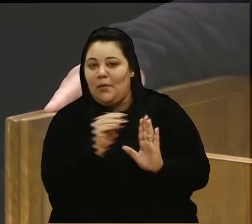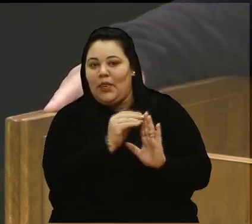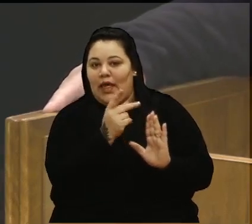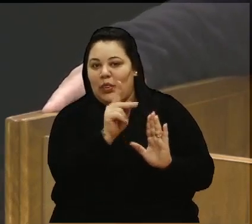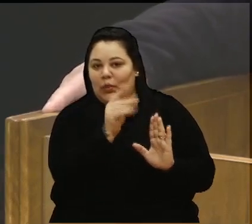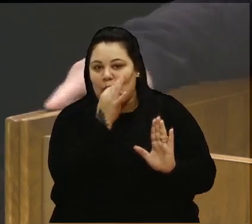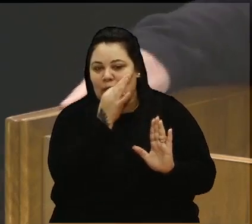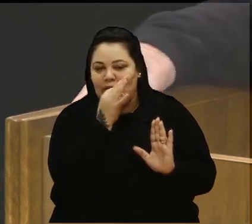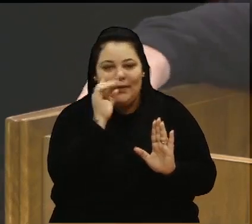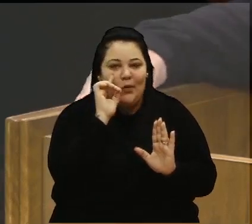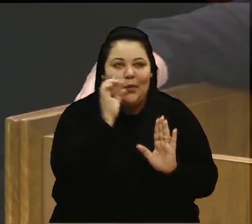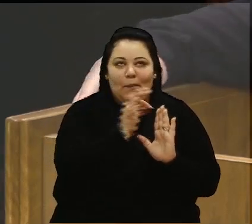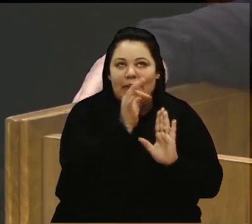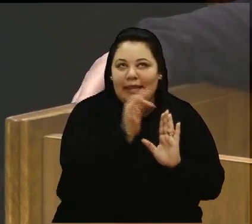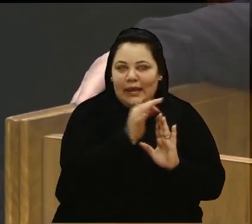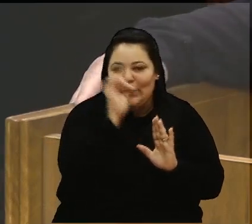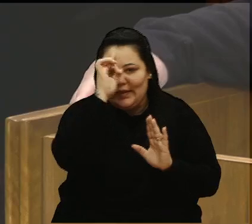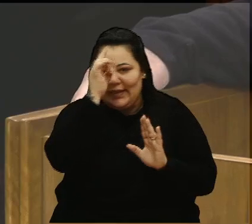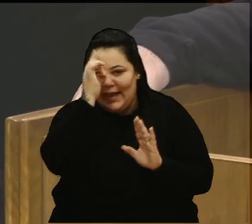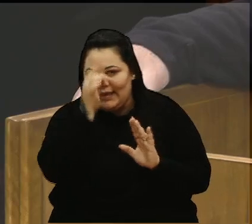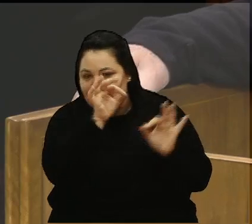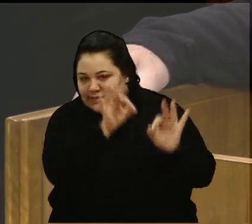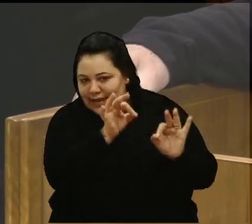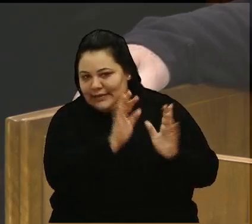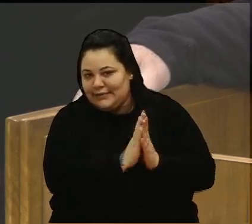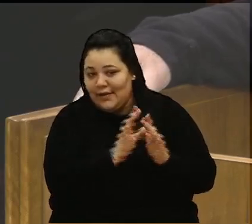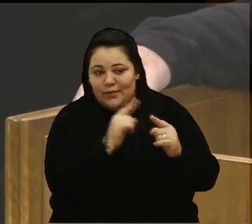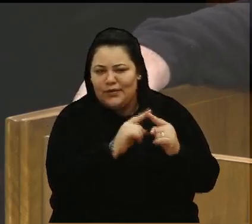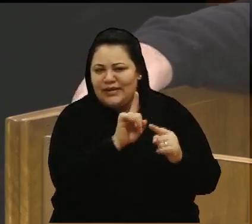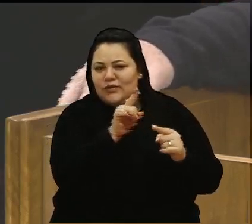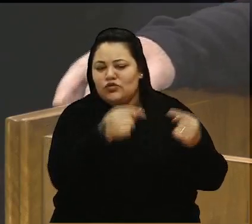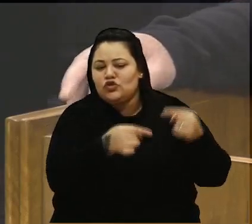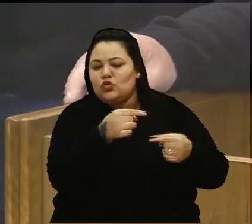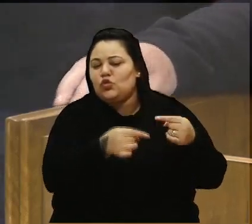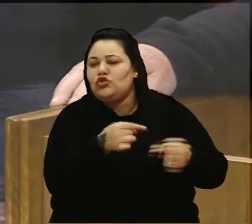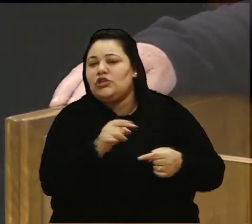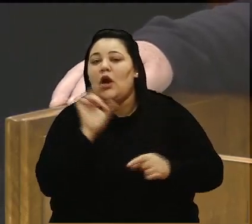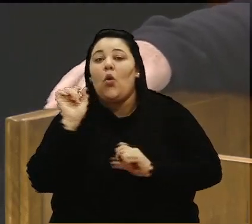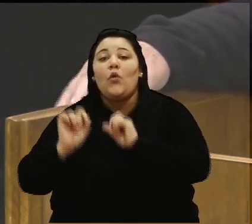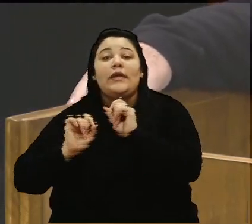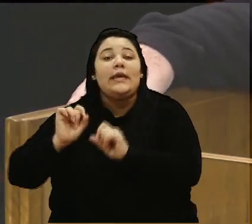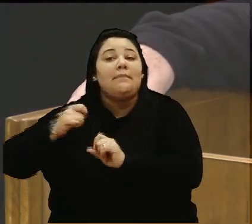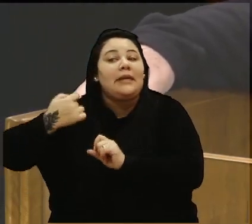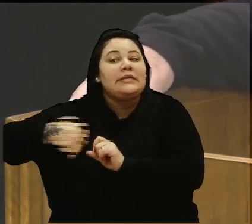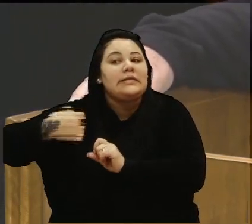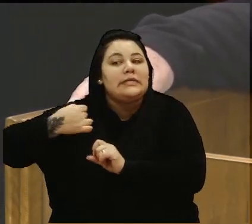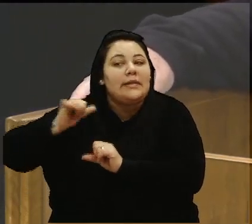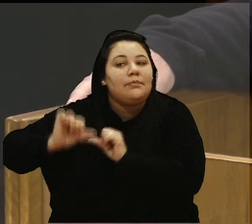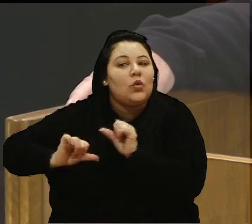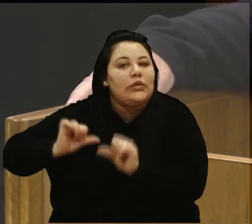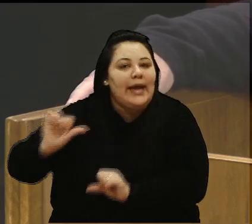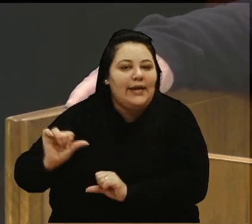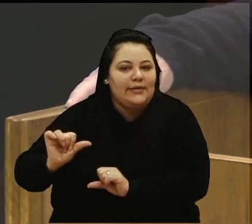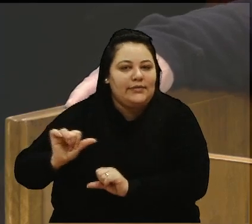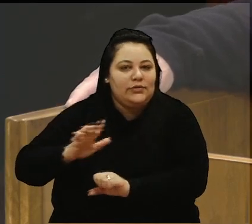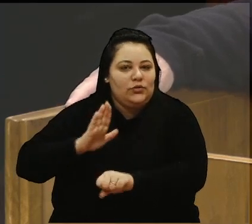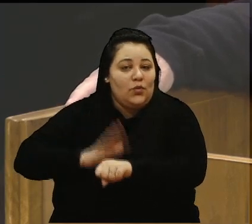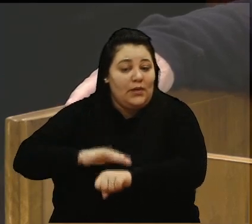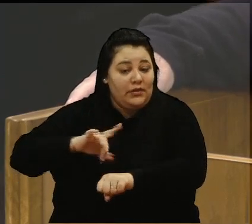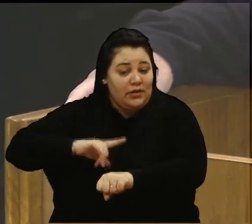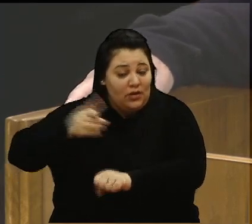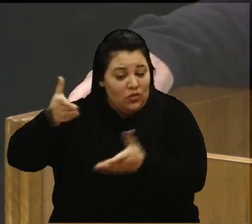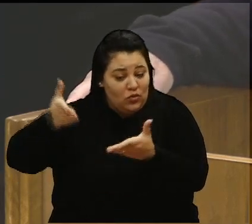correta, porque você não discute as causas. E o momento que nós vivemos hoje no Brasil é um